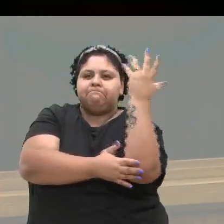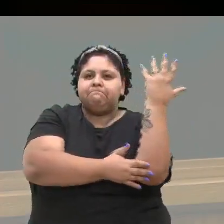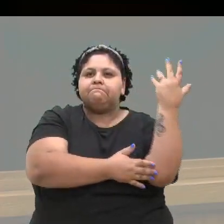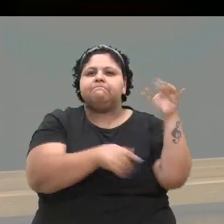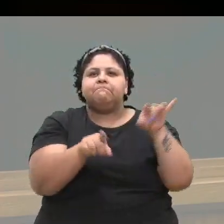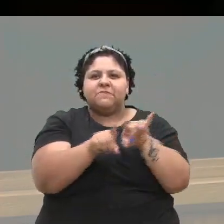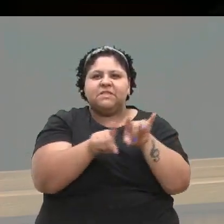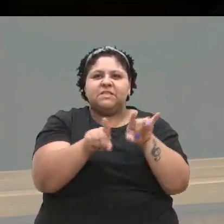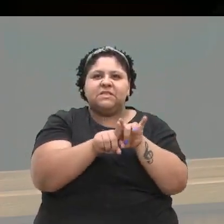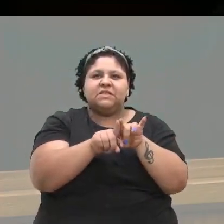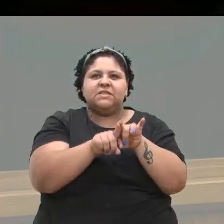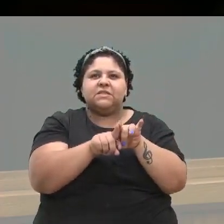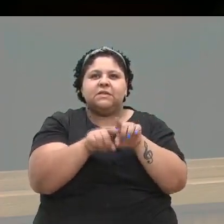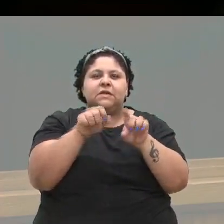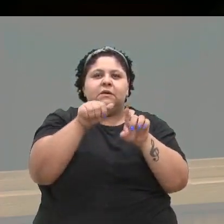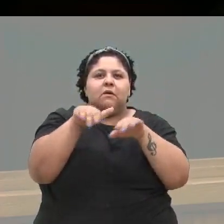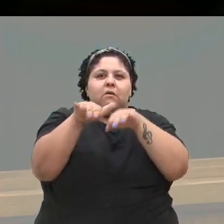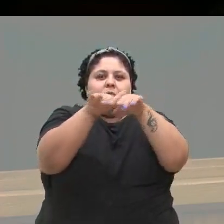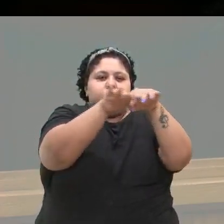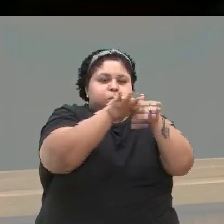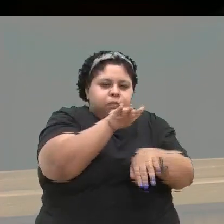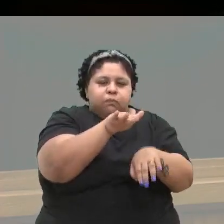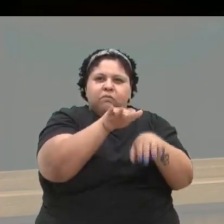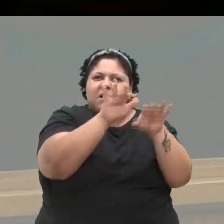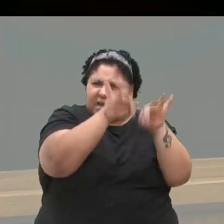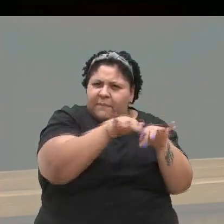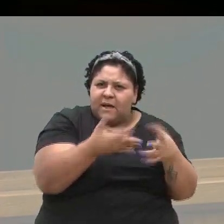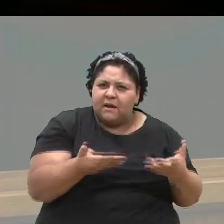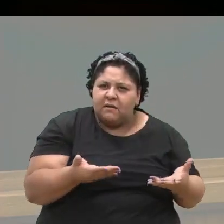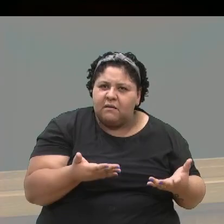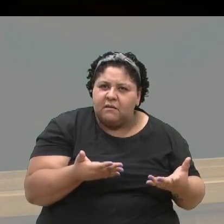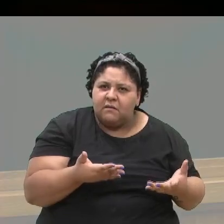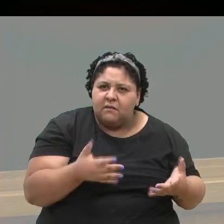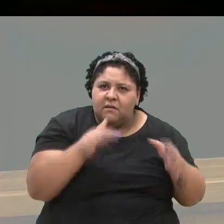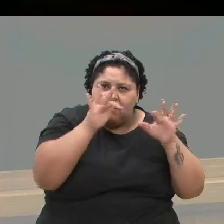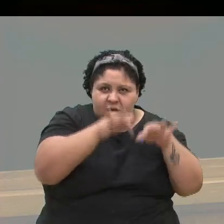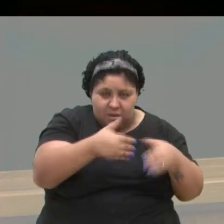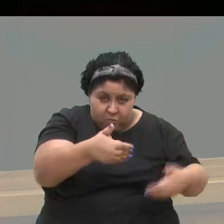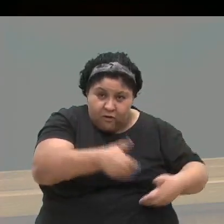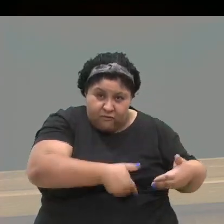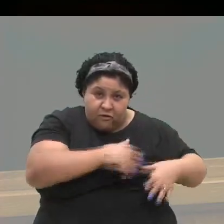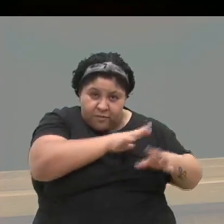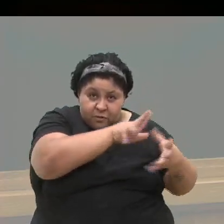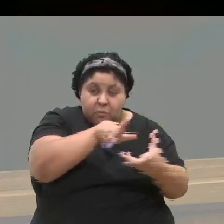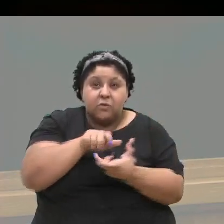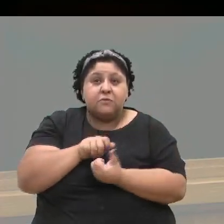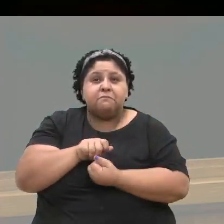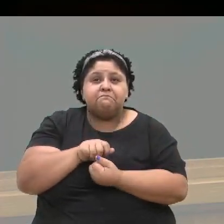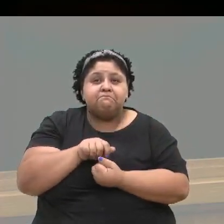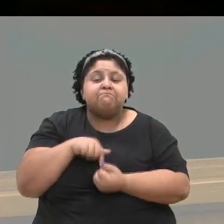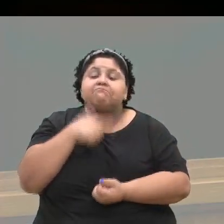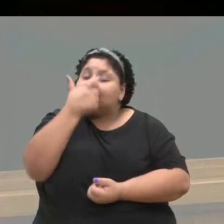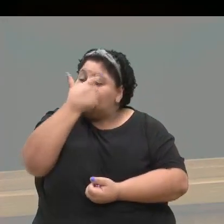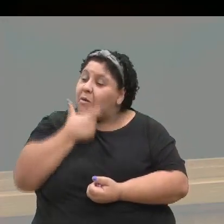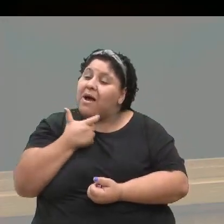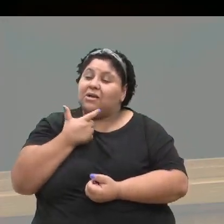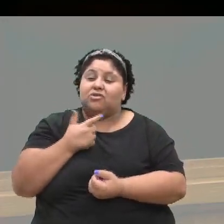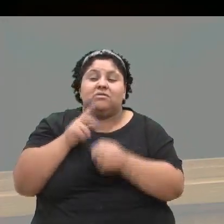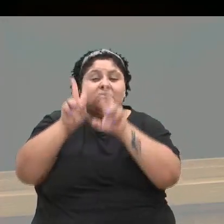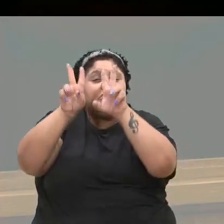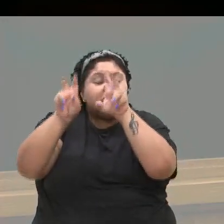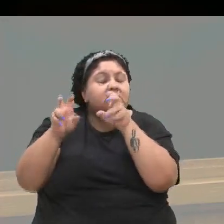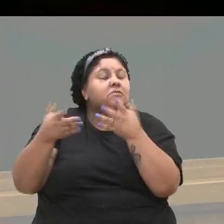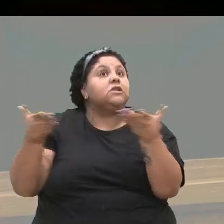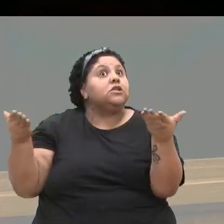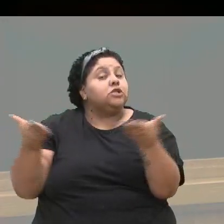da desigualdade social? Acabaram? Acabou a fome no mundo? Então, eu acho que são questões que,